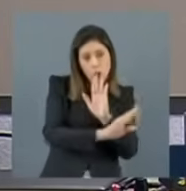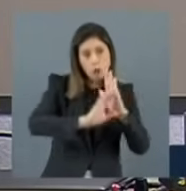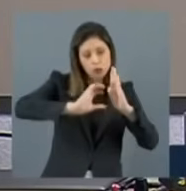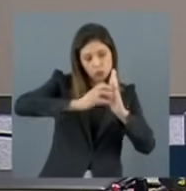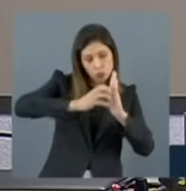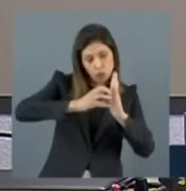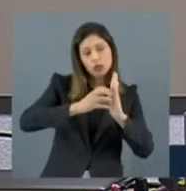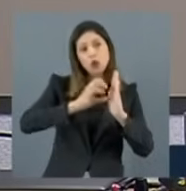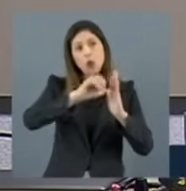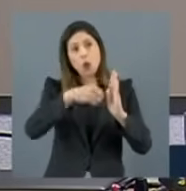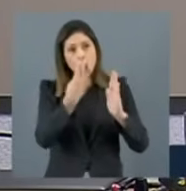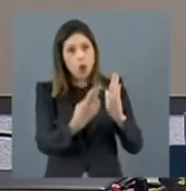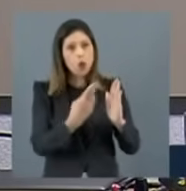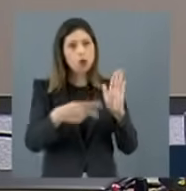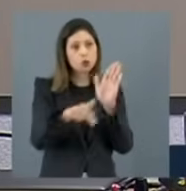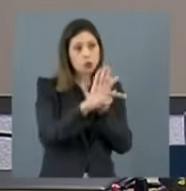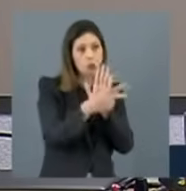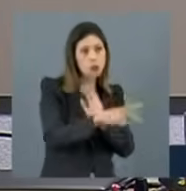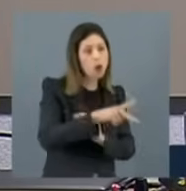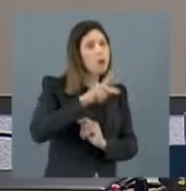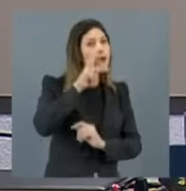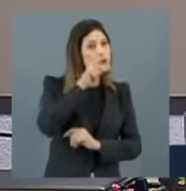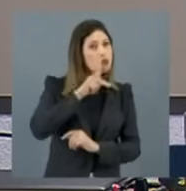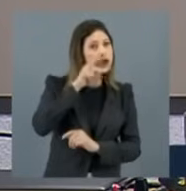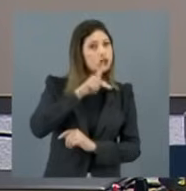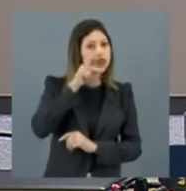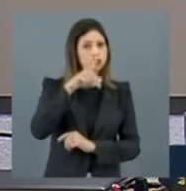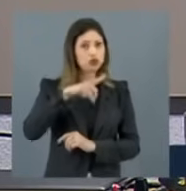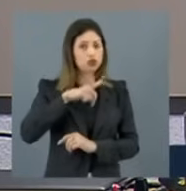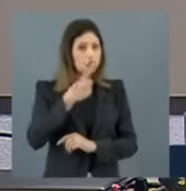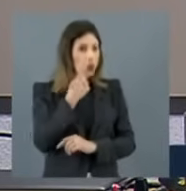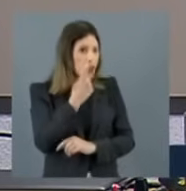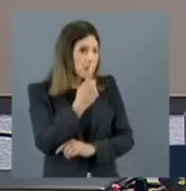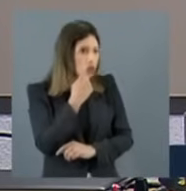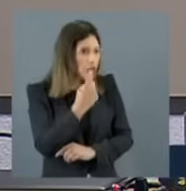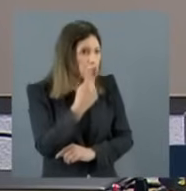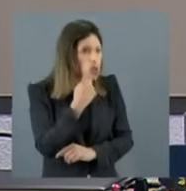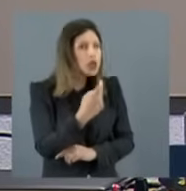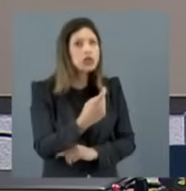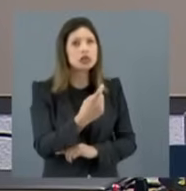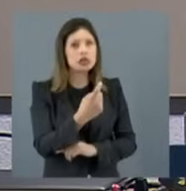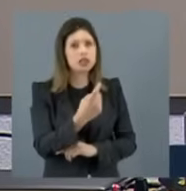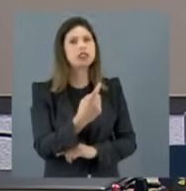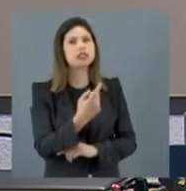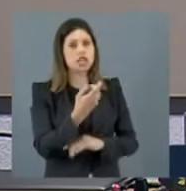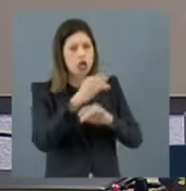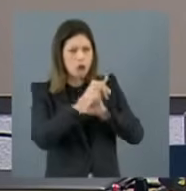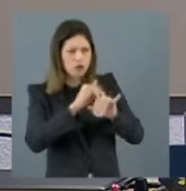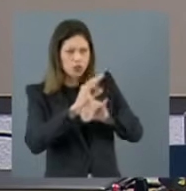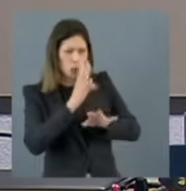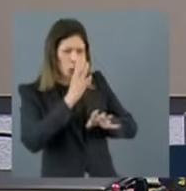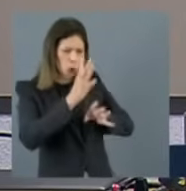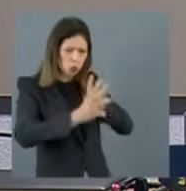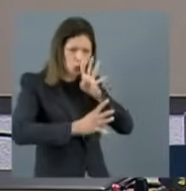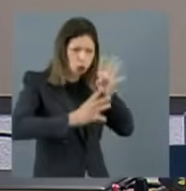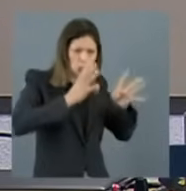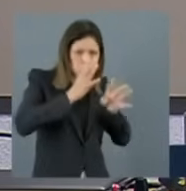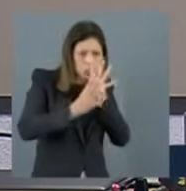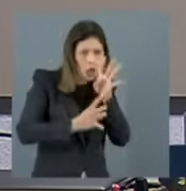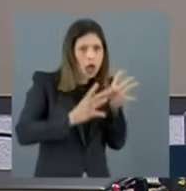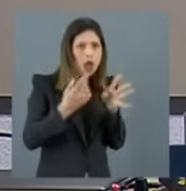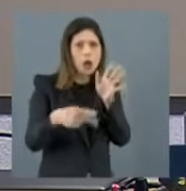candidato político, ou seja, tinha todo o interesse em acusar os